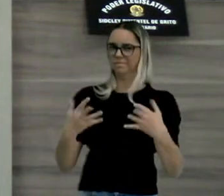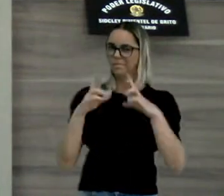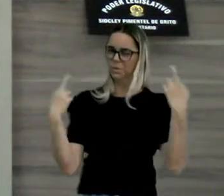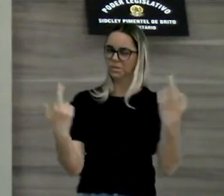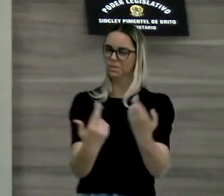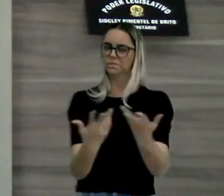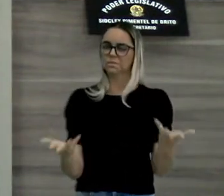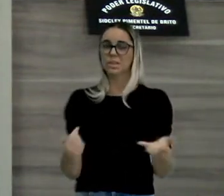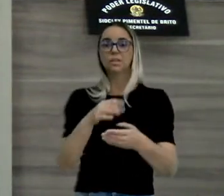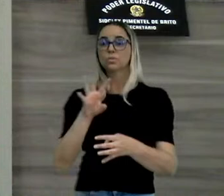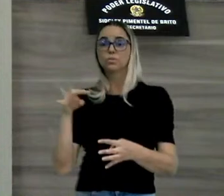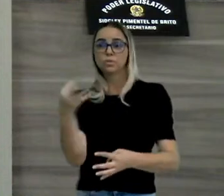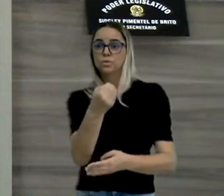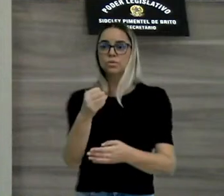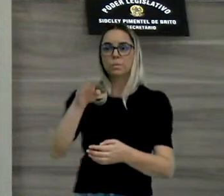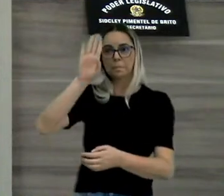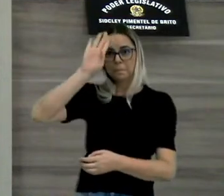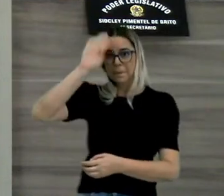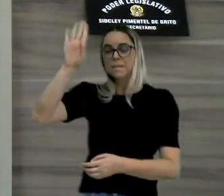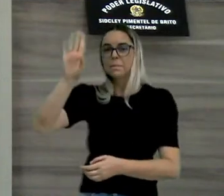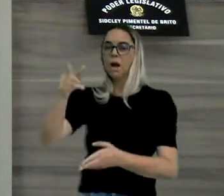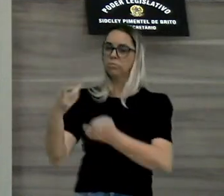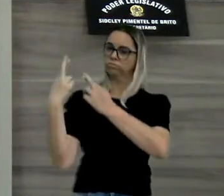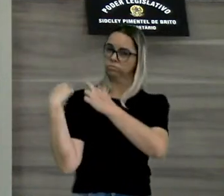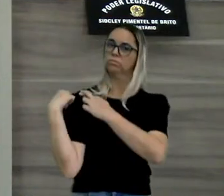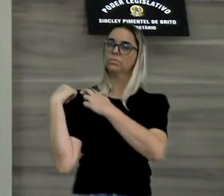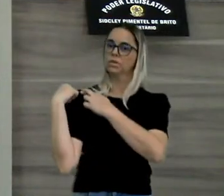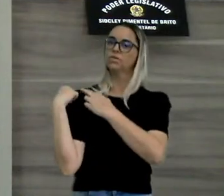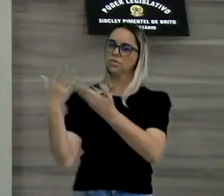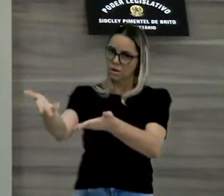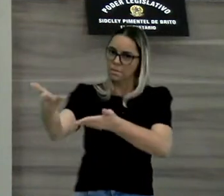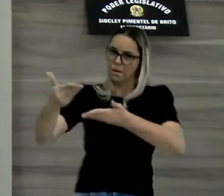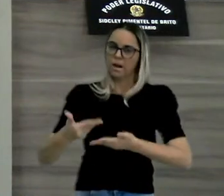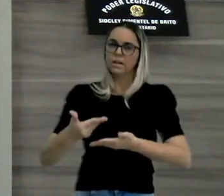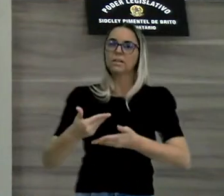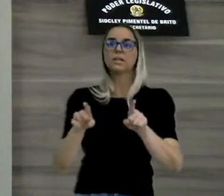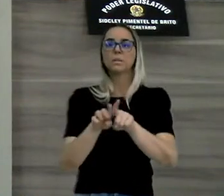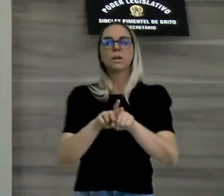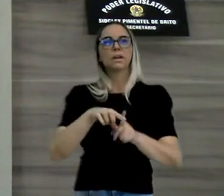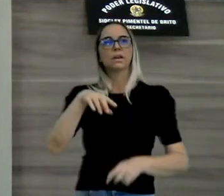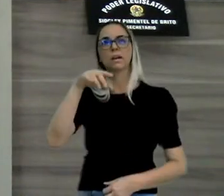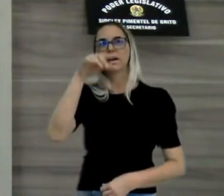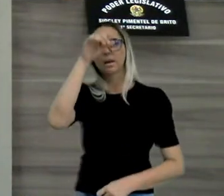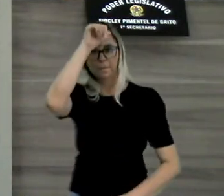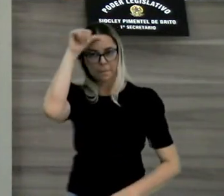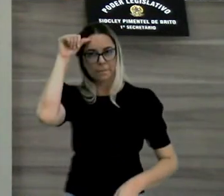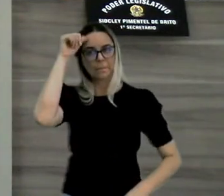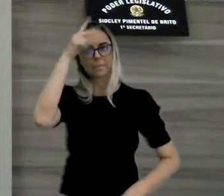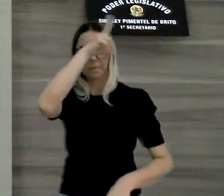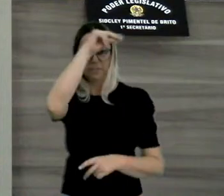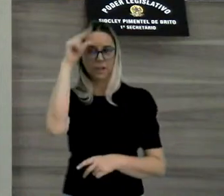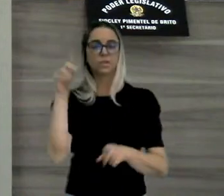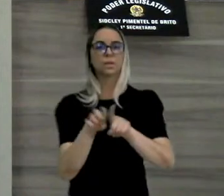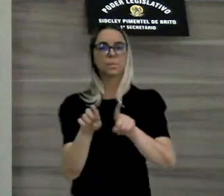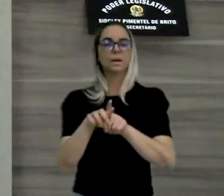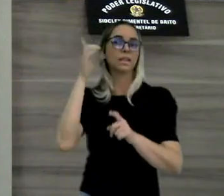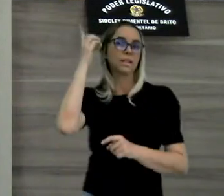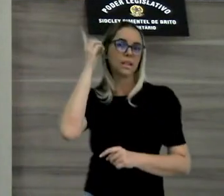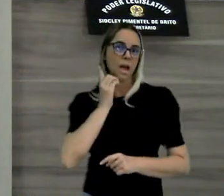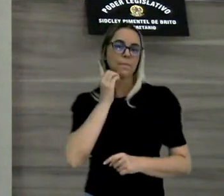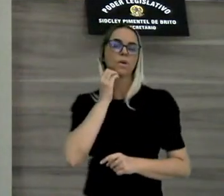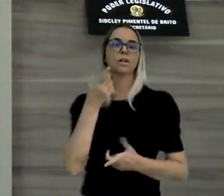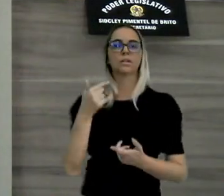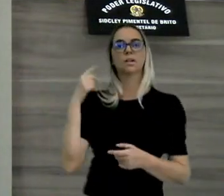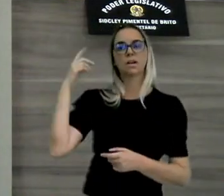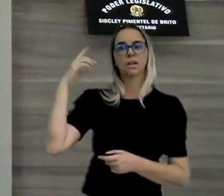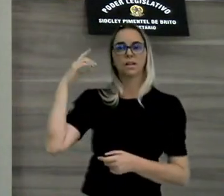ser convidados representantes da Compesa do Ministério Público o Prefeito Pedro Alexandre Medeiros de Souza e a deputada estadual Débora Almeida bem como a